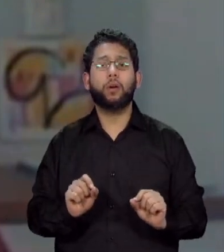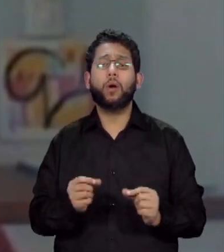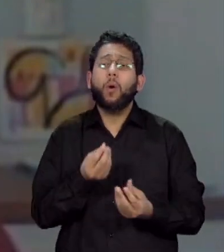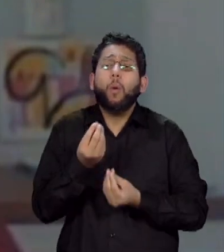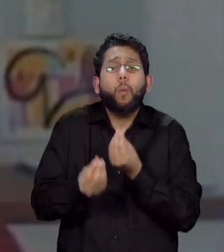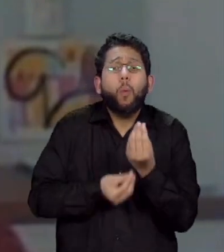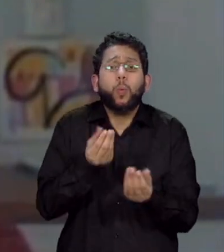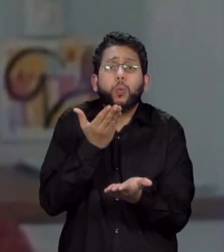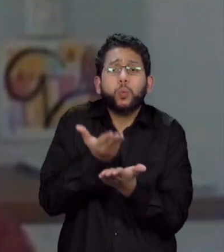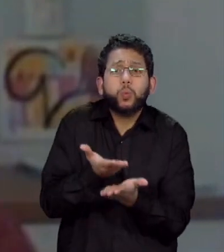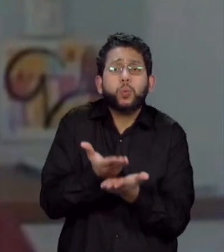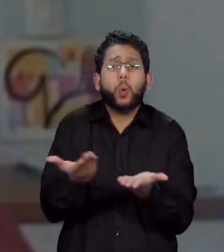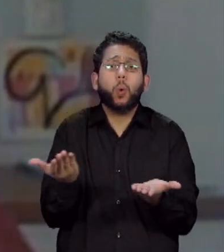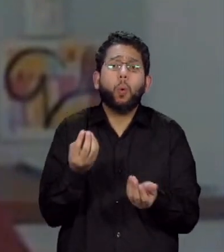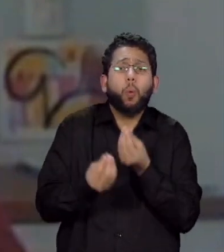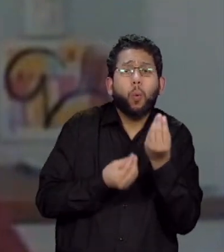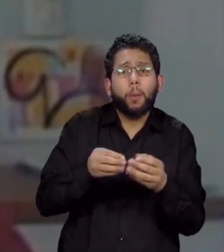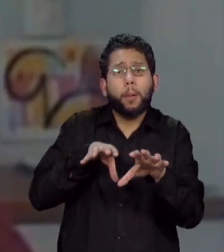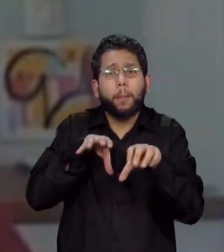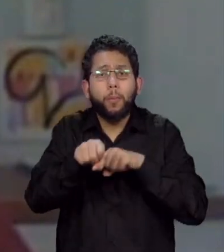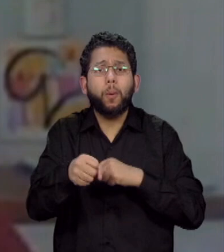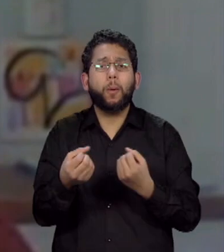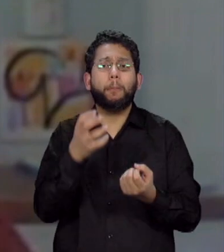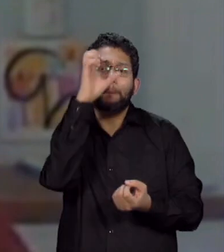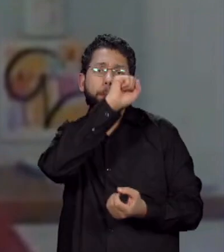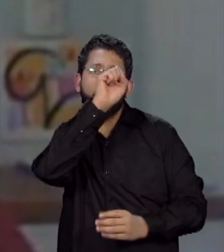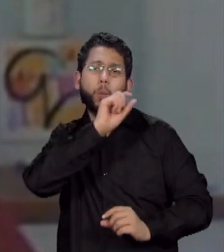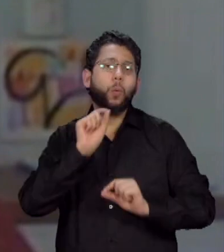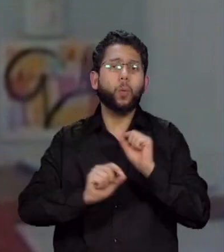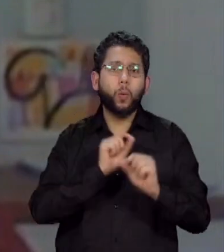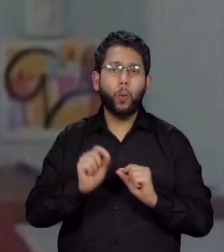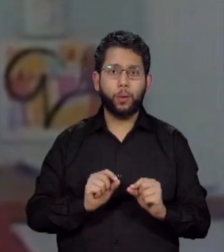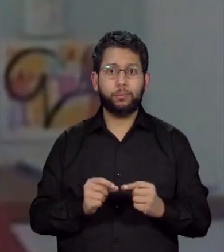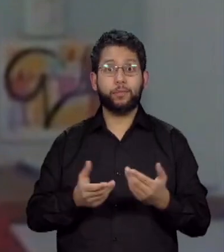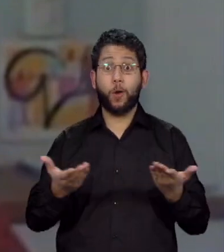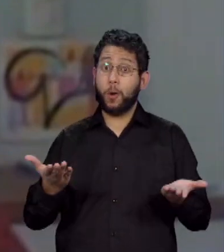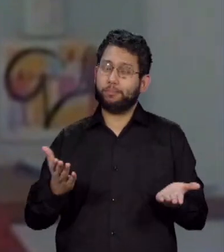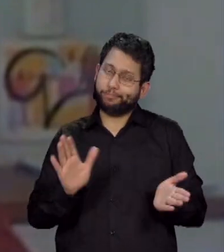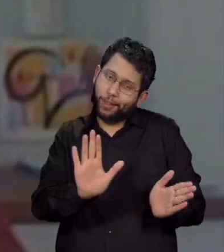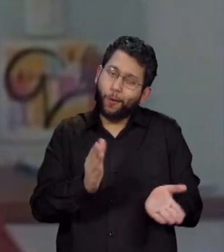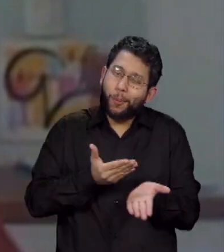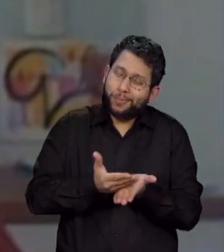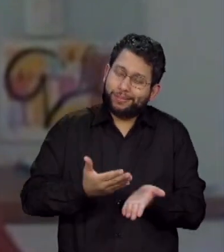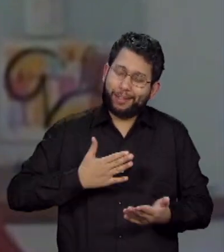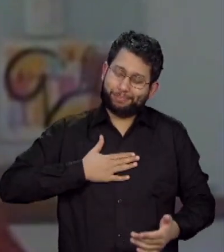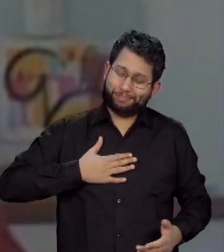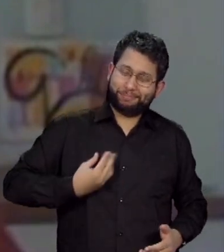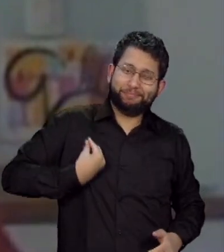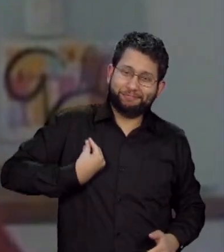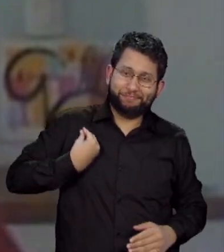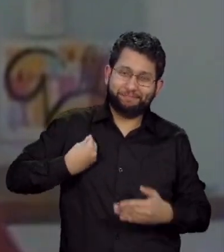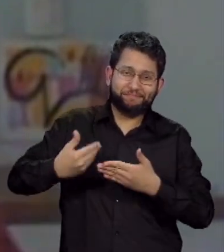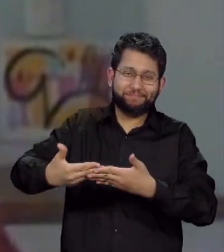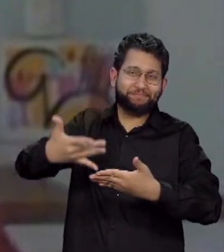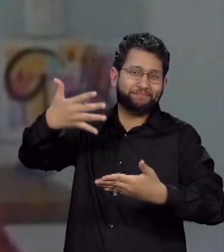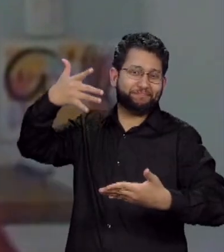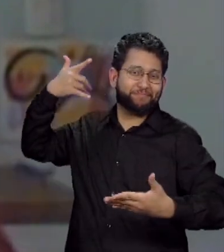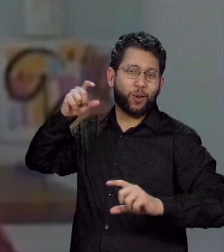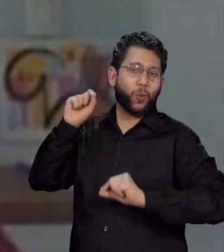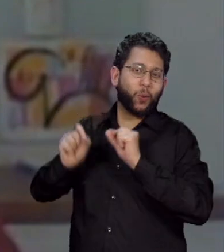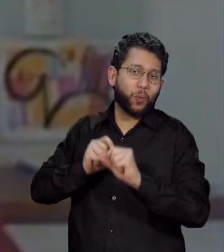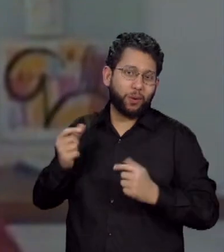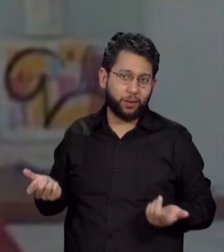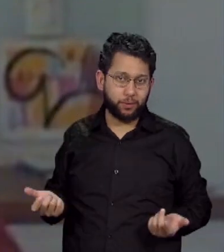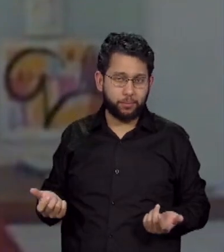brancos. Audiovisual. Queria começar falando um pouco da minha trajetória, né? Minha trajetória, assim como outras,